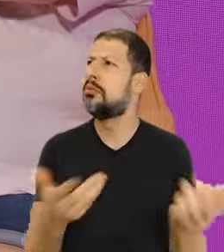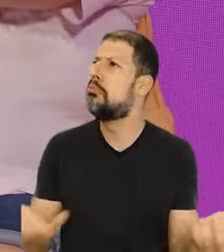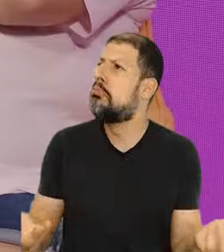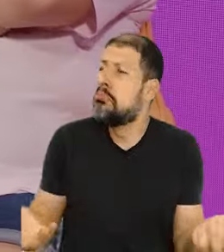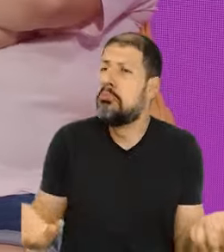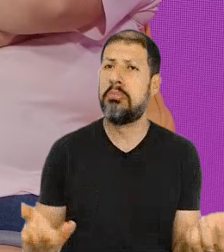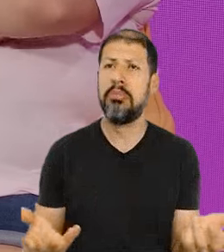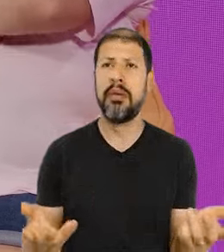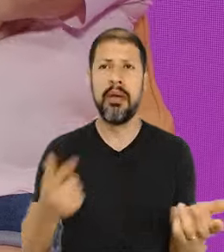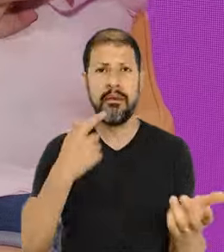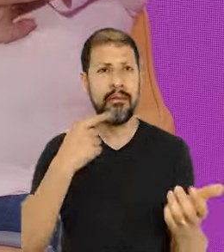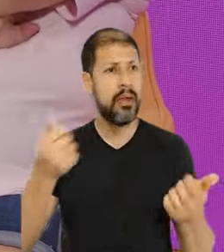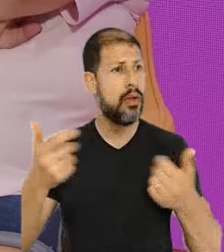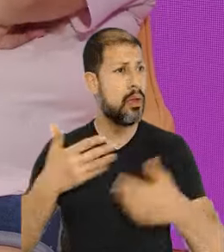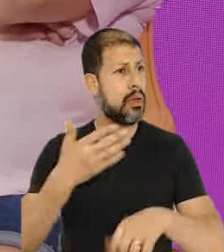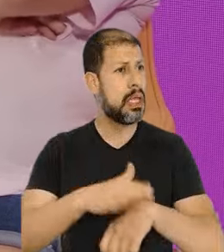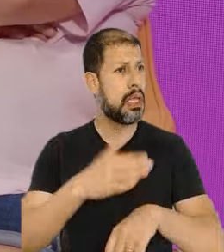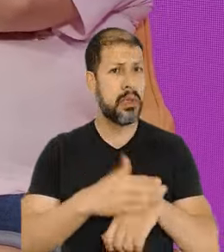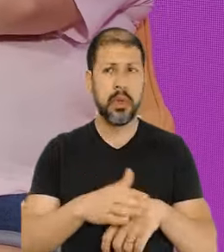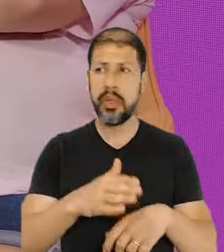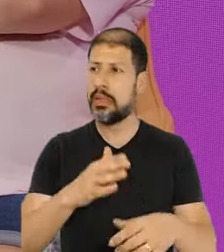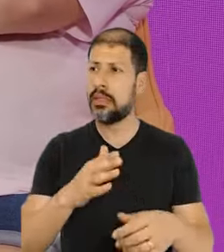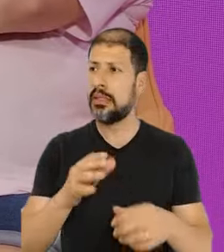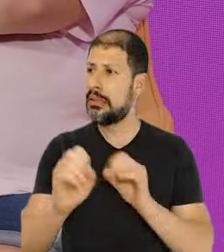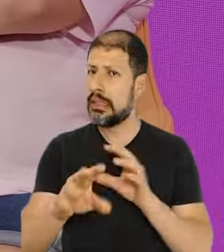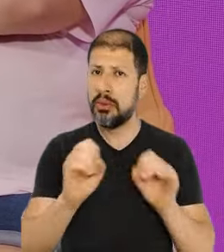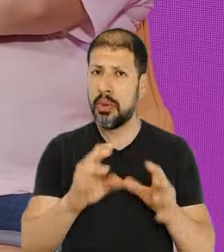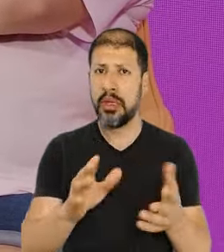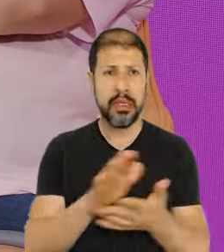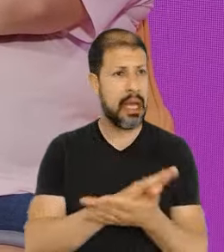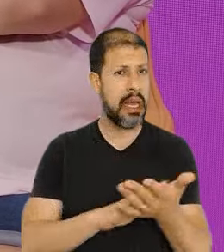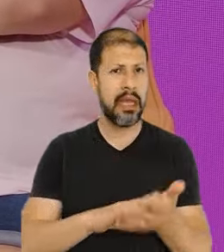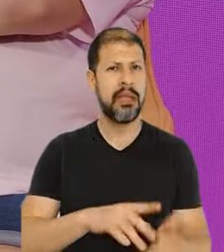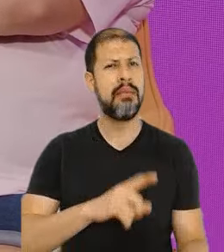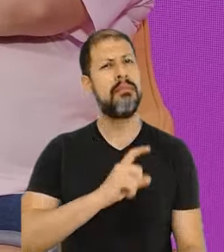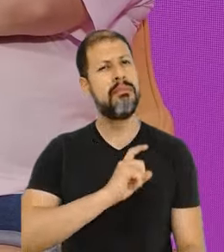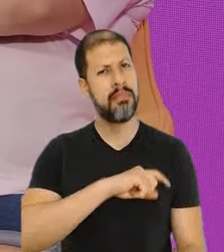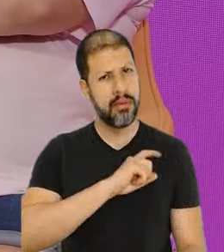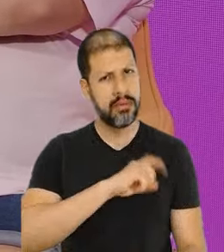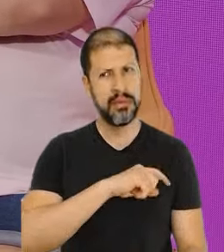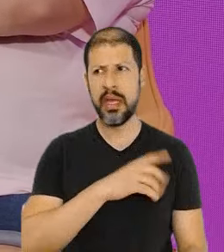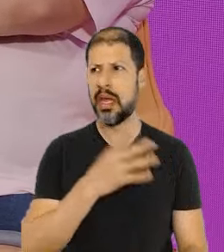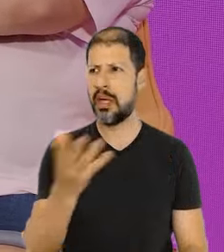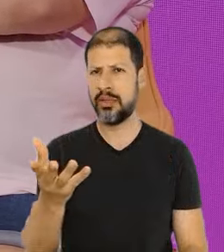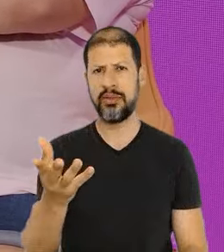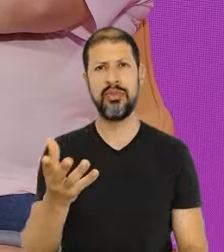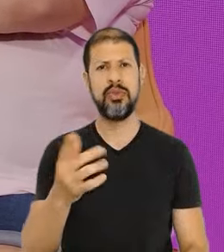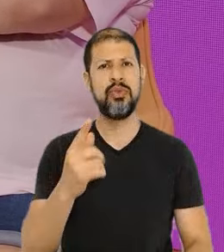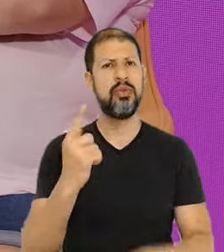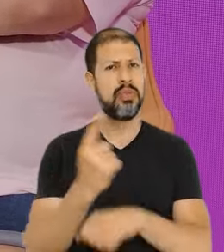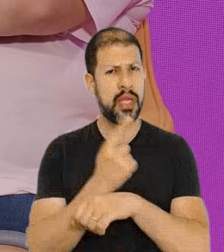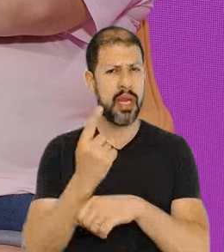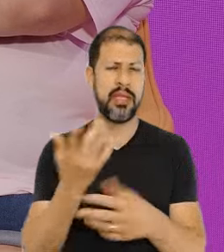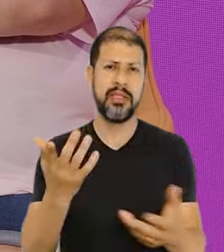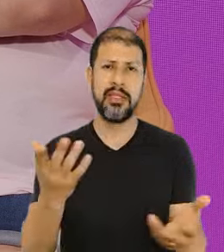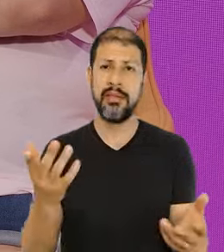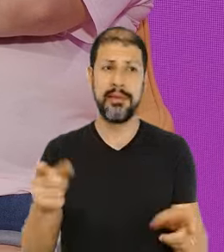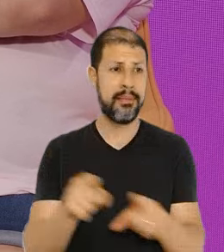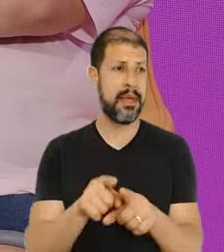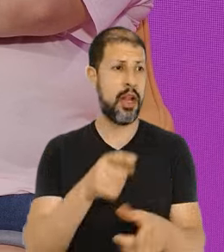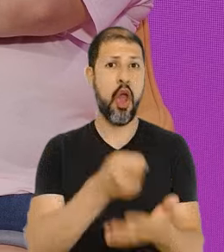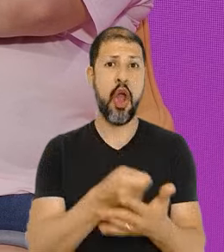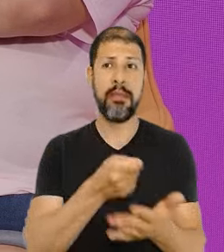ninguém ali para treiná-la para ensiná-la não não é maldade da de quem tá junto do gerente porque eles não são